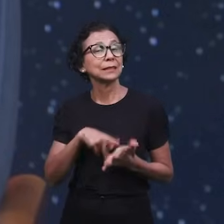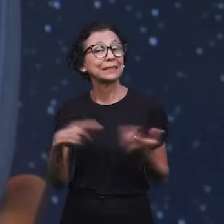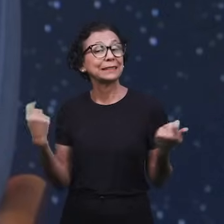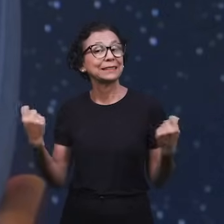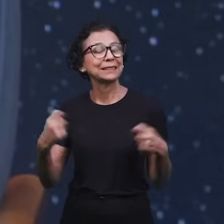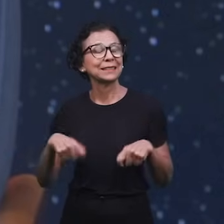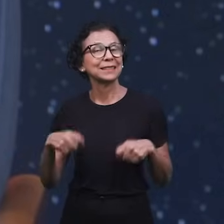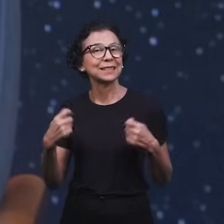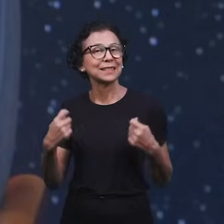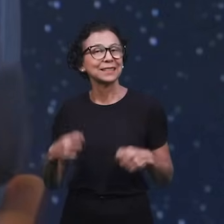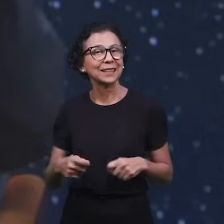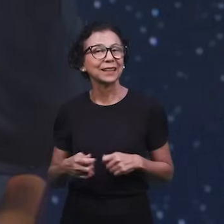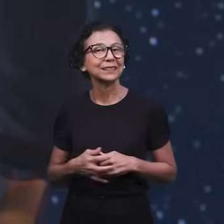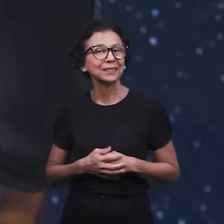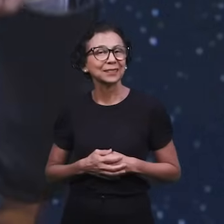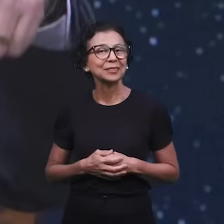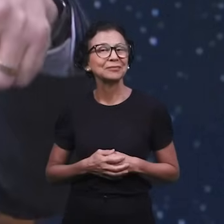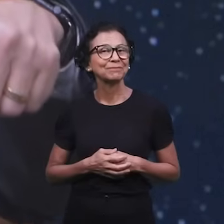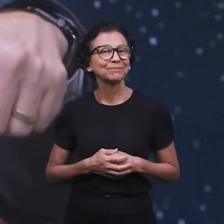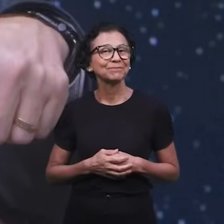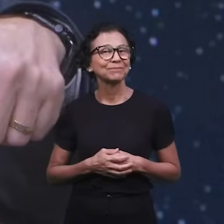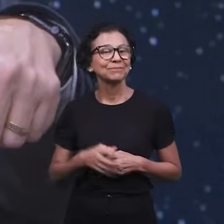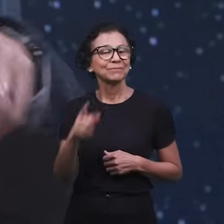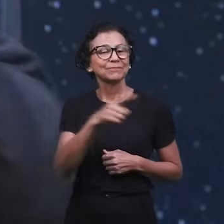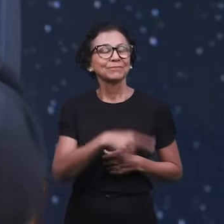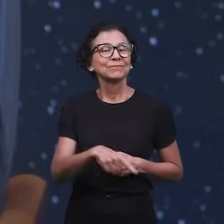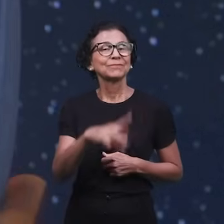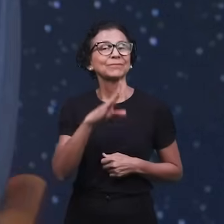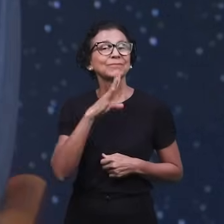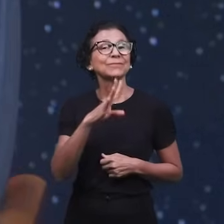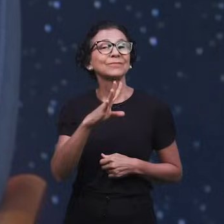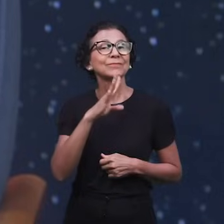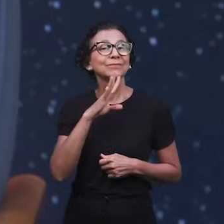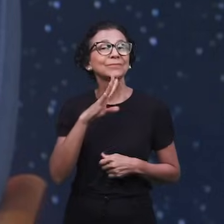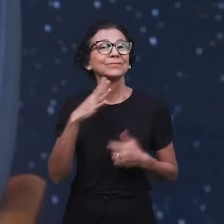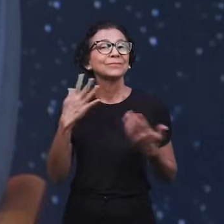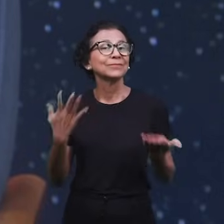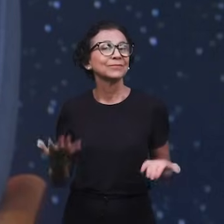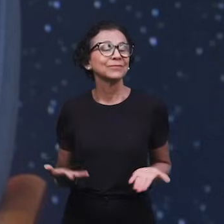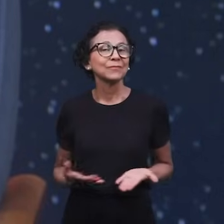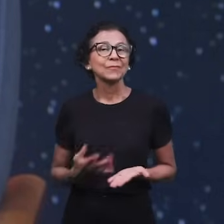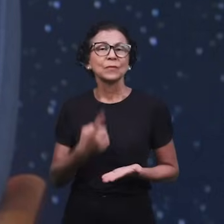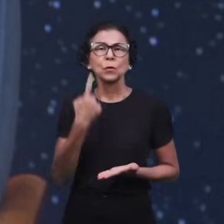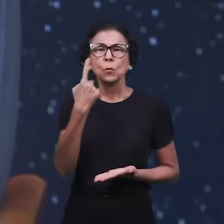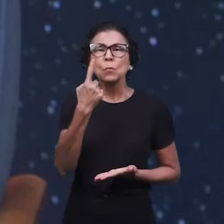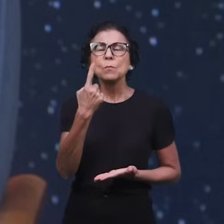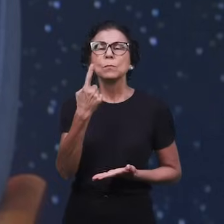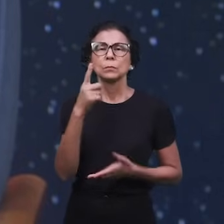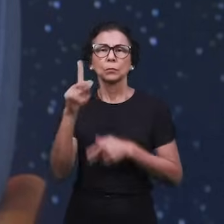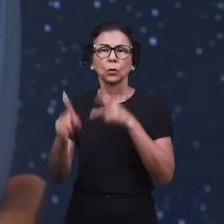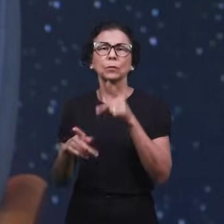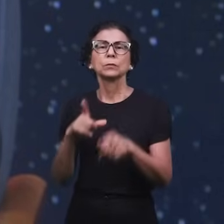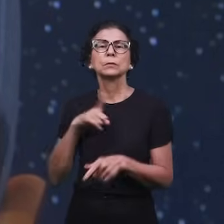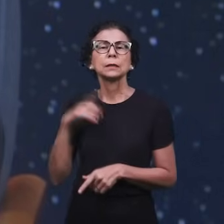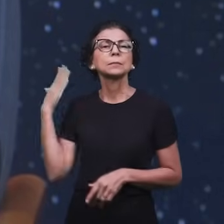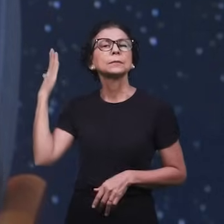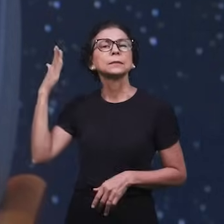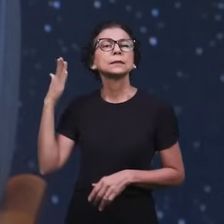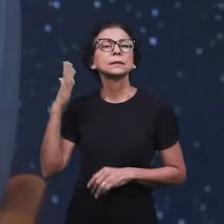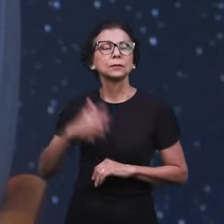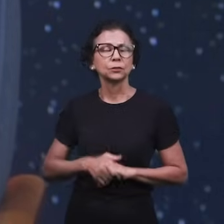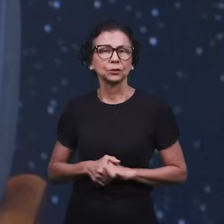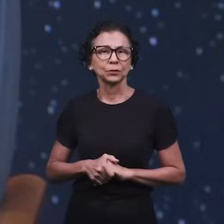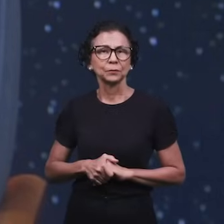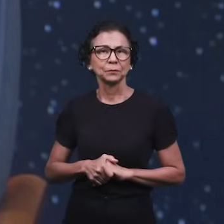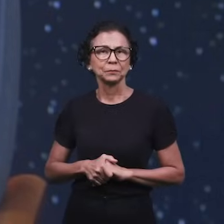necessária para o homem nessa última hora. Só um povo tem essa mensagem: a